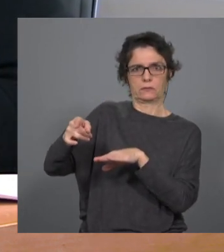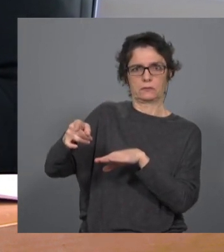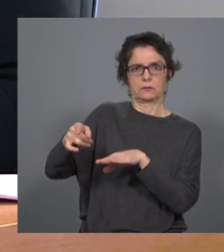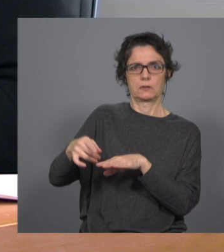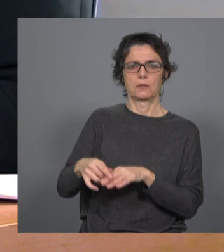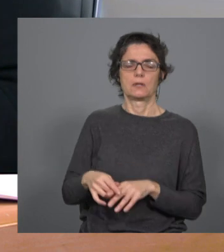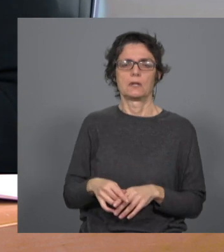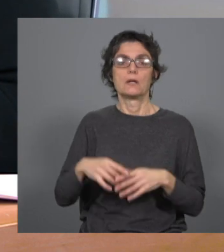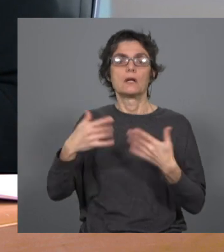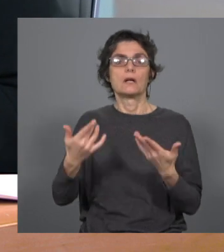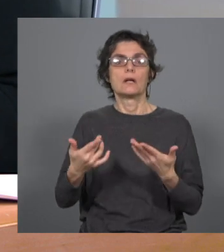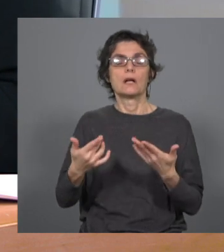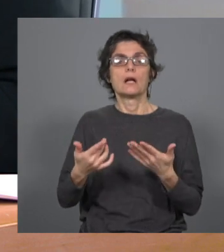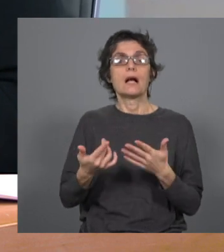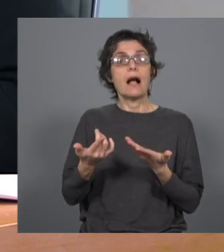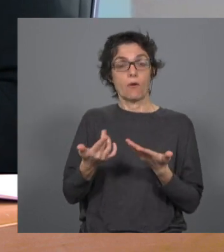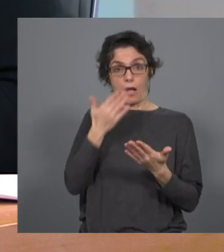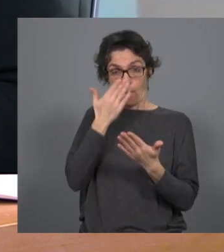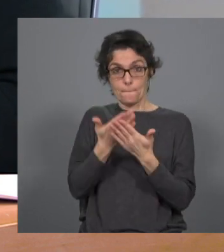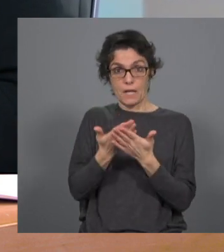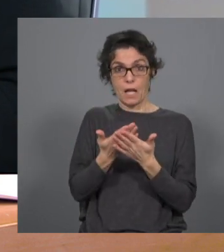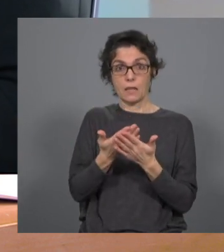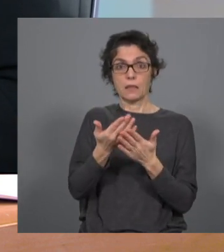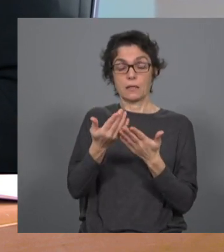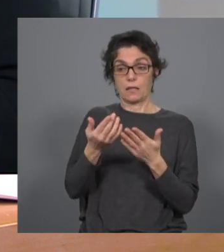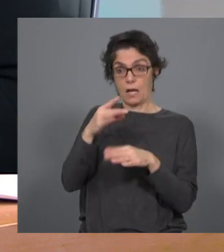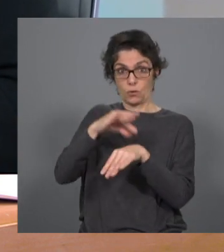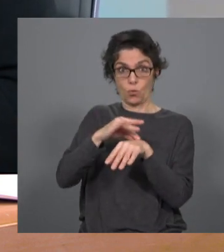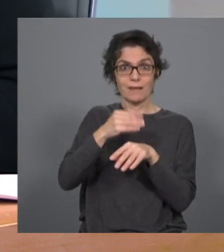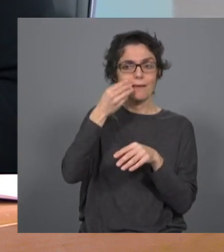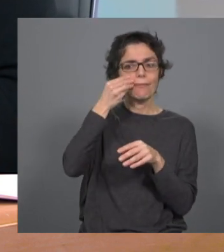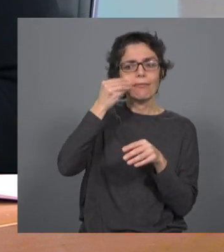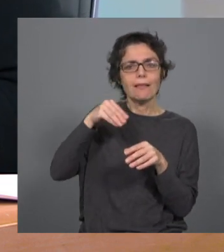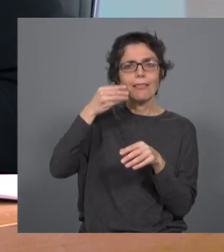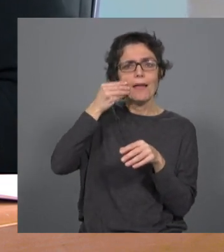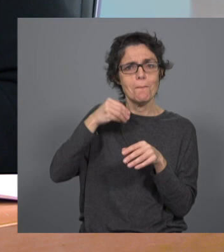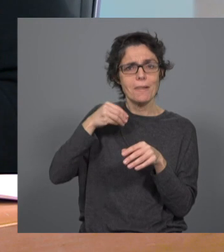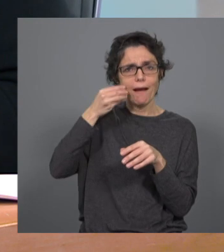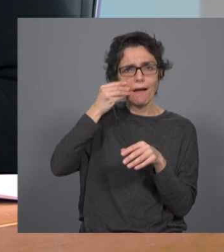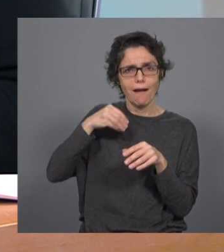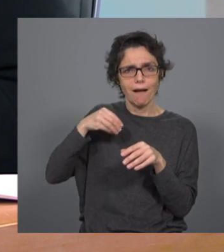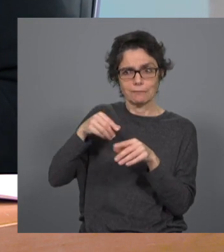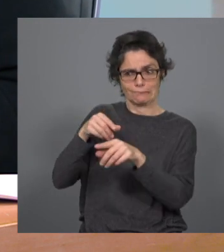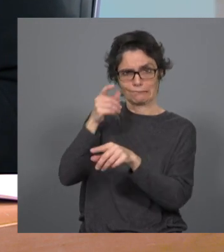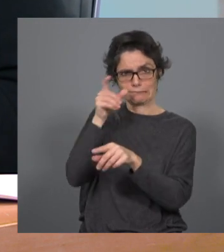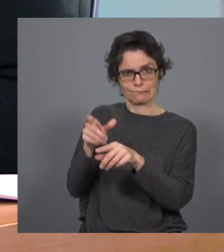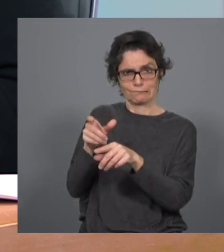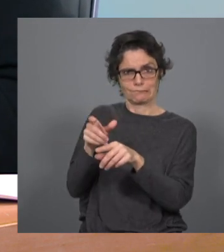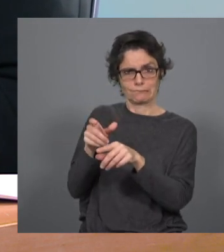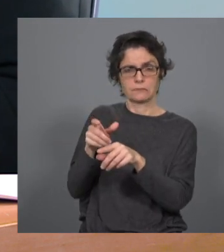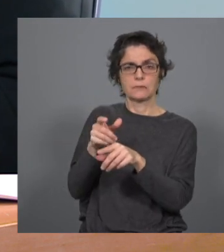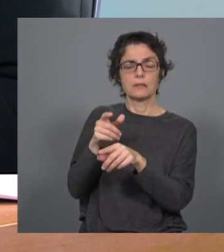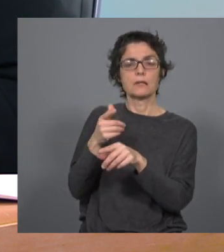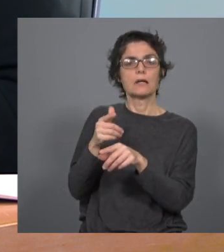assinalado. Face à mesma realidade que é a lepra, e socialmente ainda olhada com os mesmos olhos, se